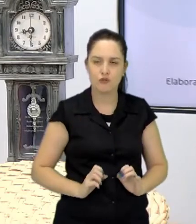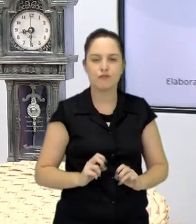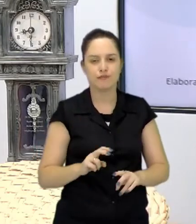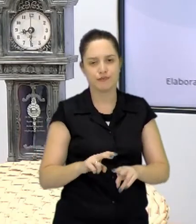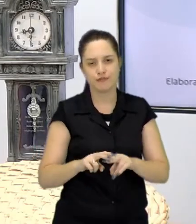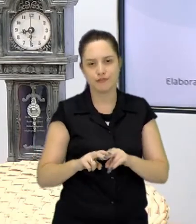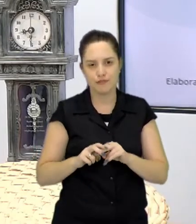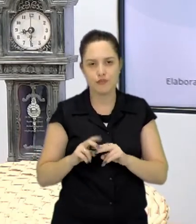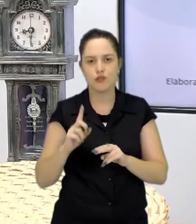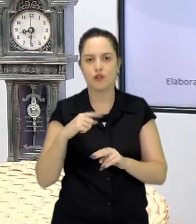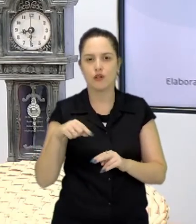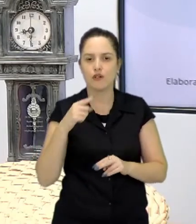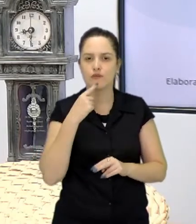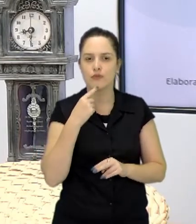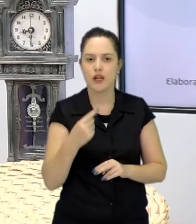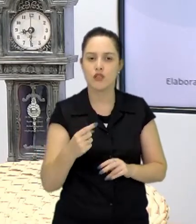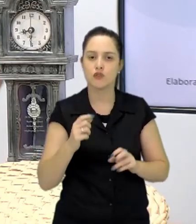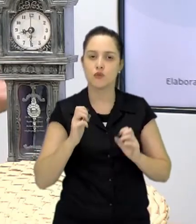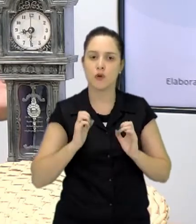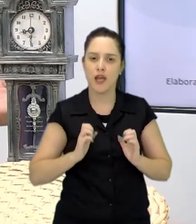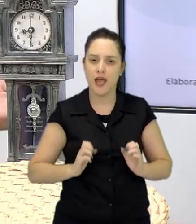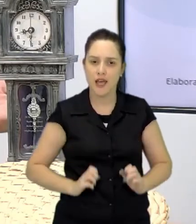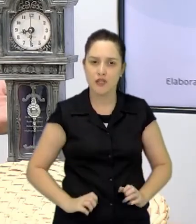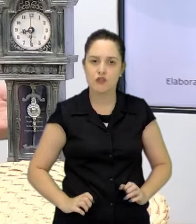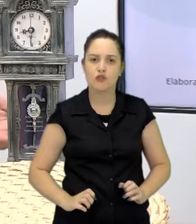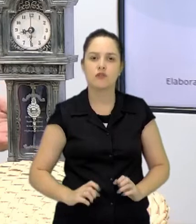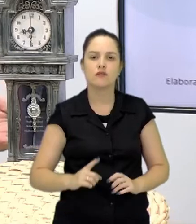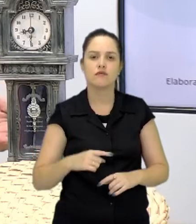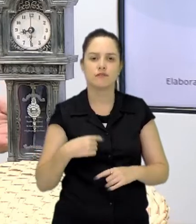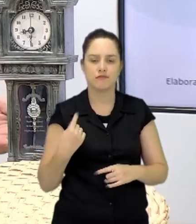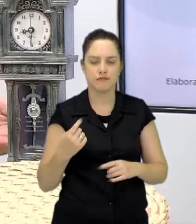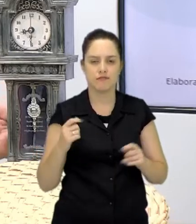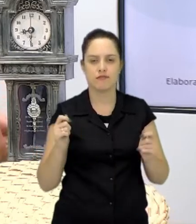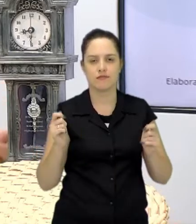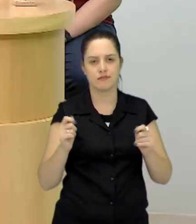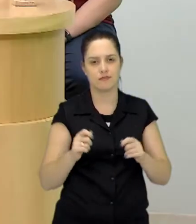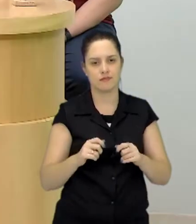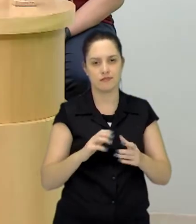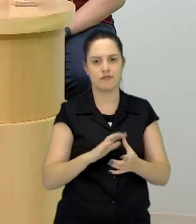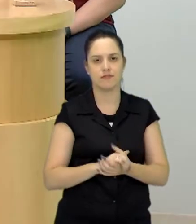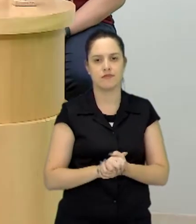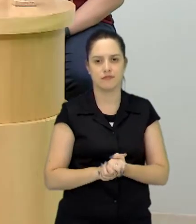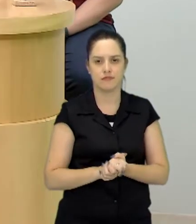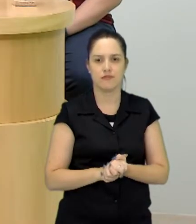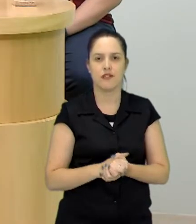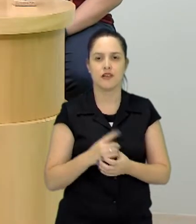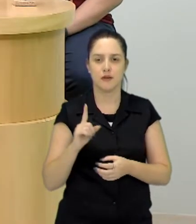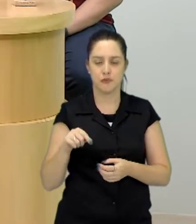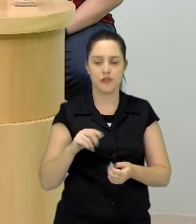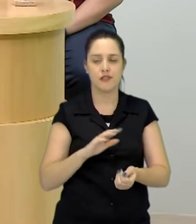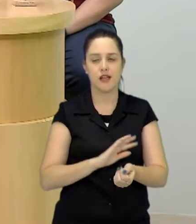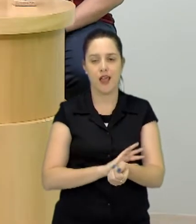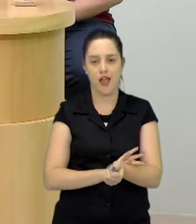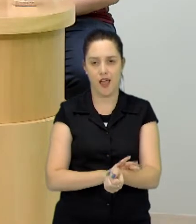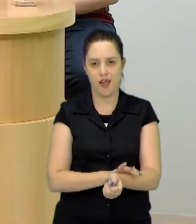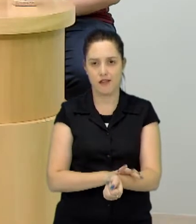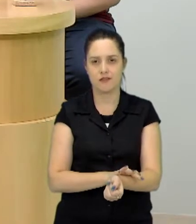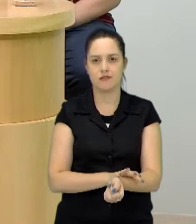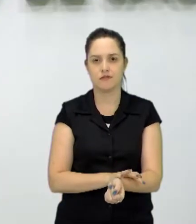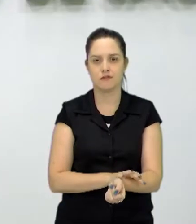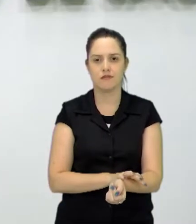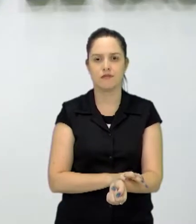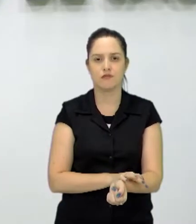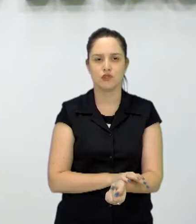que hoje nós falamos grupo étnico em detrimento de raça, né, professor Kleber? Isso, a ideia de raça é um conceito que já